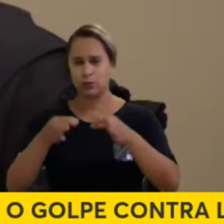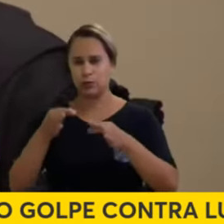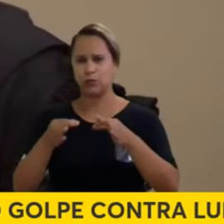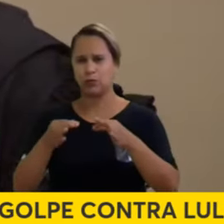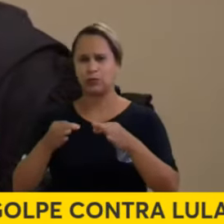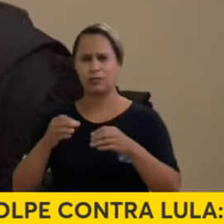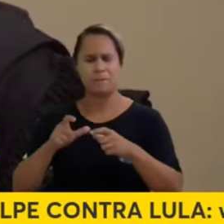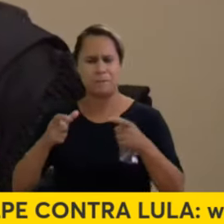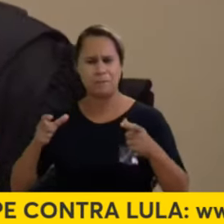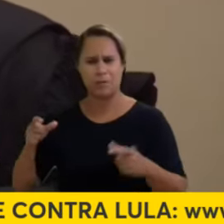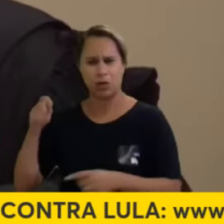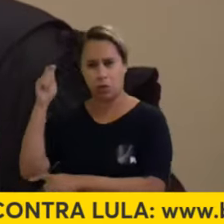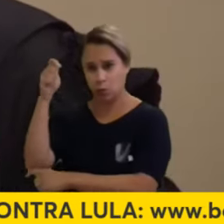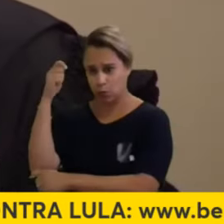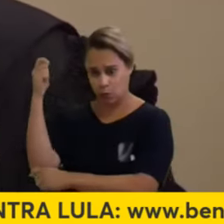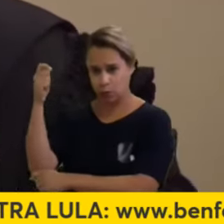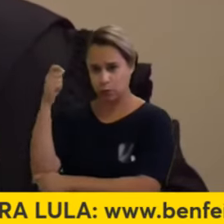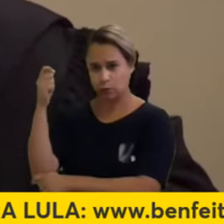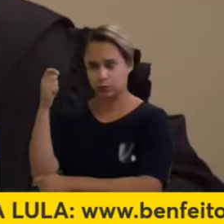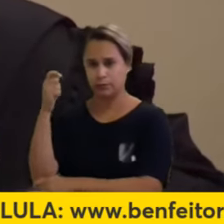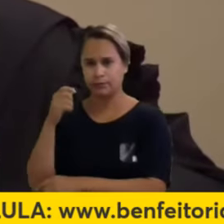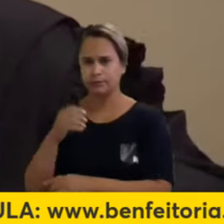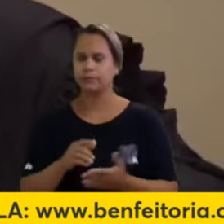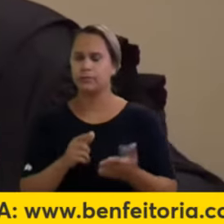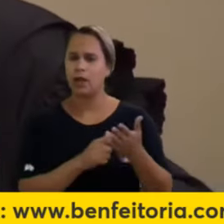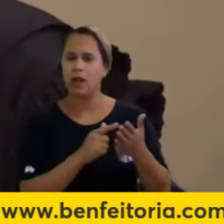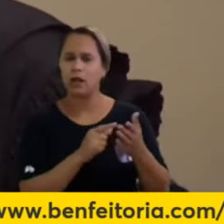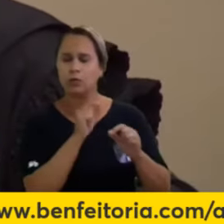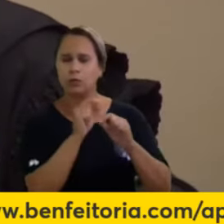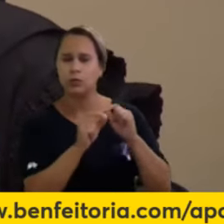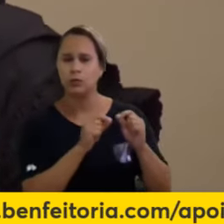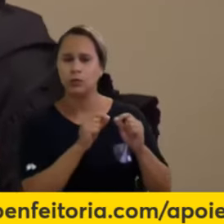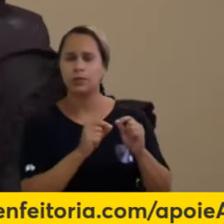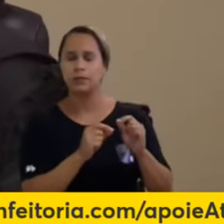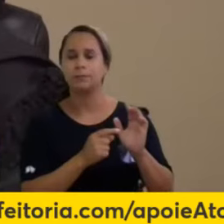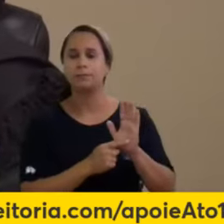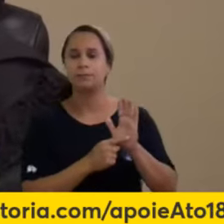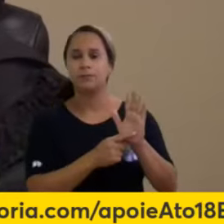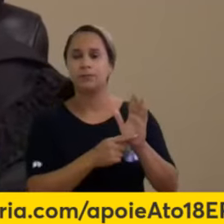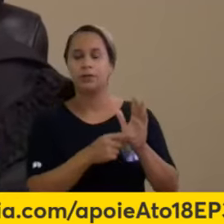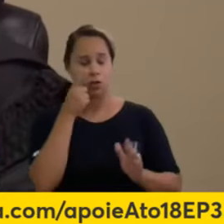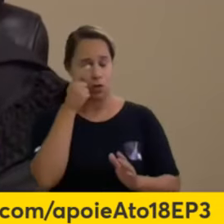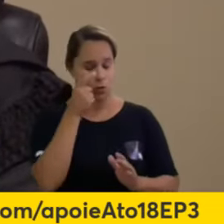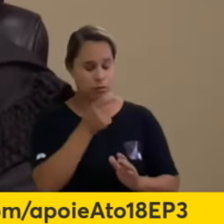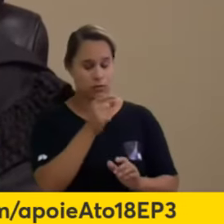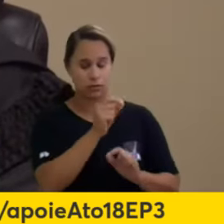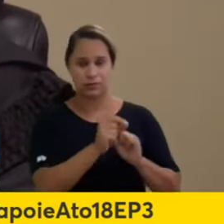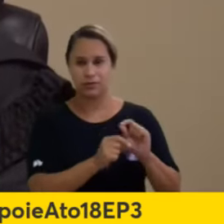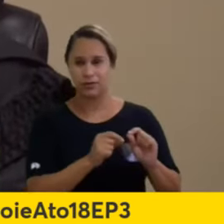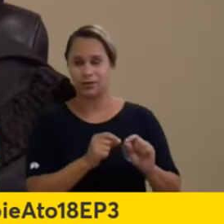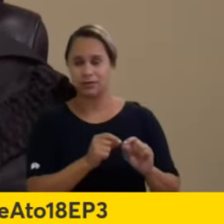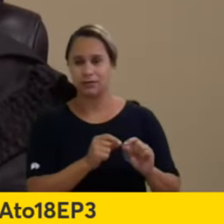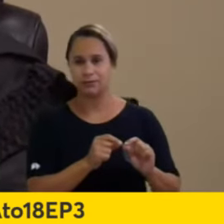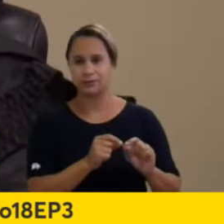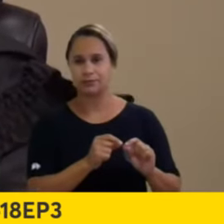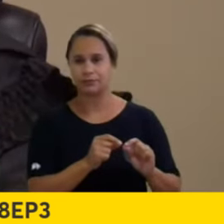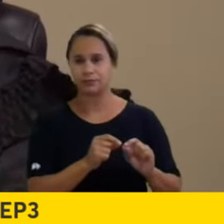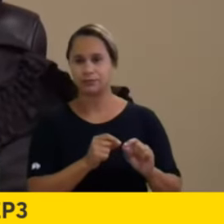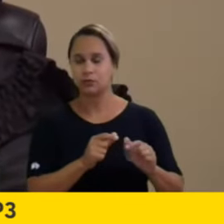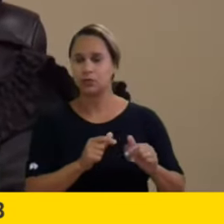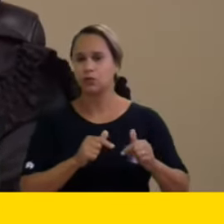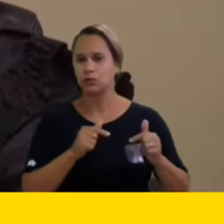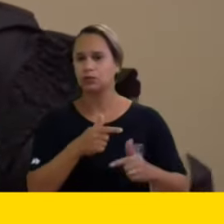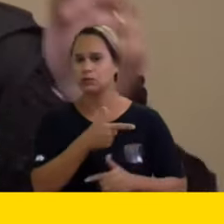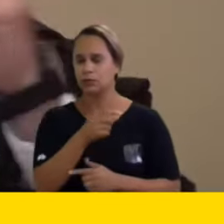rápida consulta página do TSE o divulga spsa observa-se que não apenas o exercício 2022 o